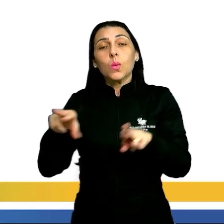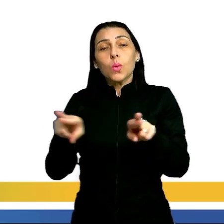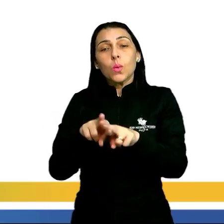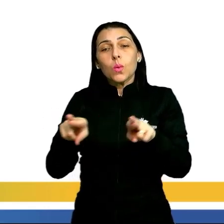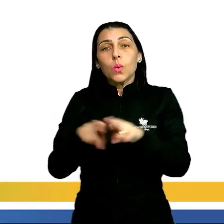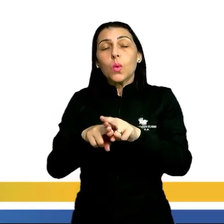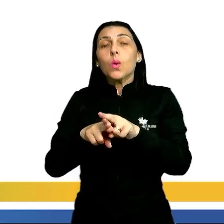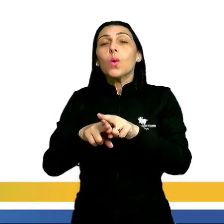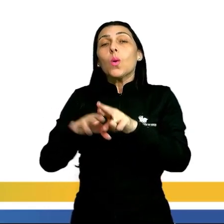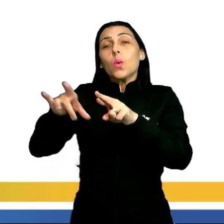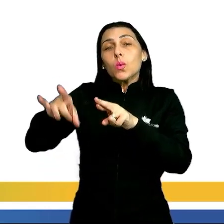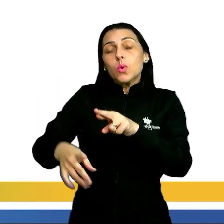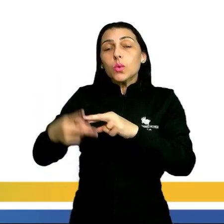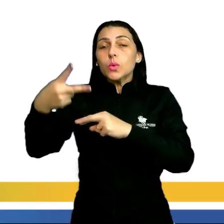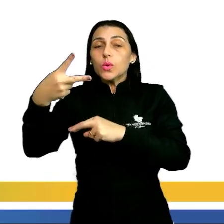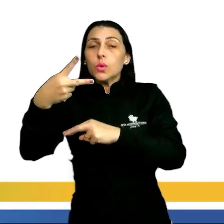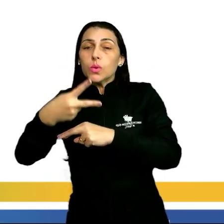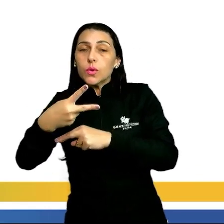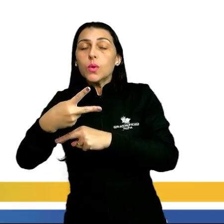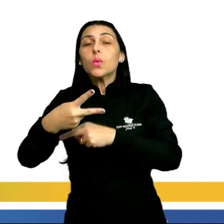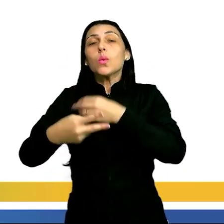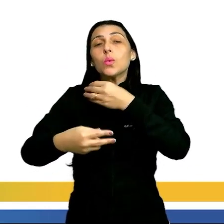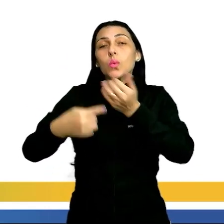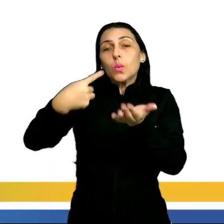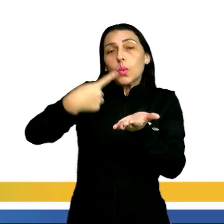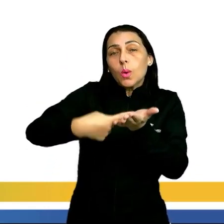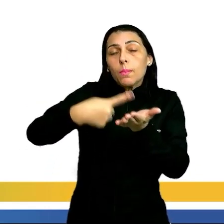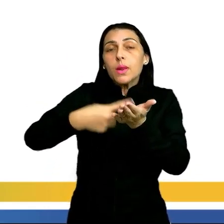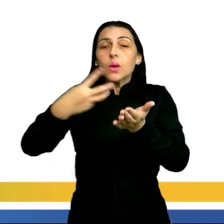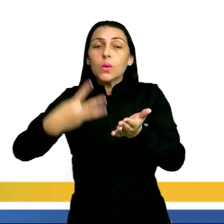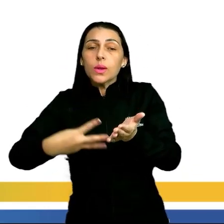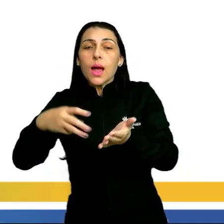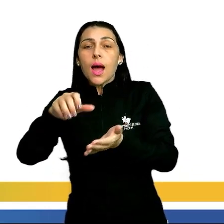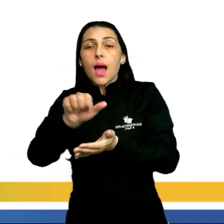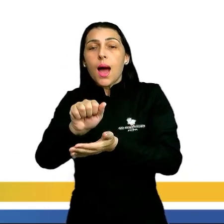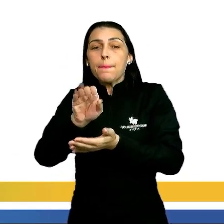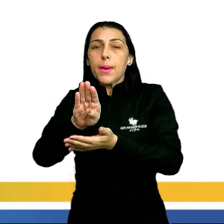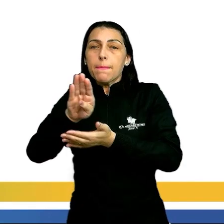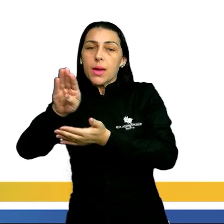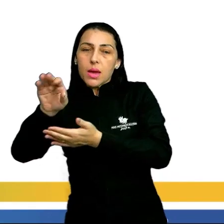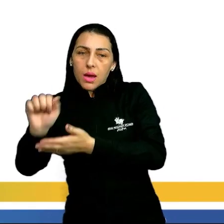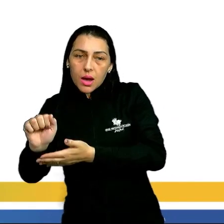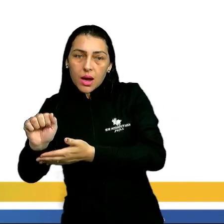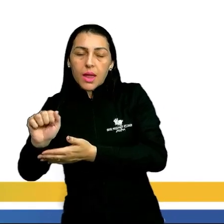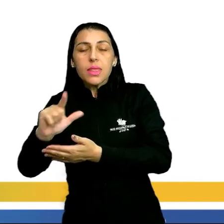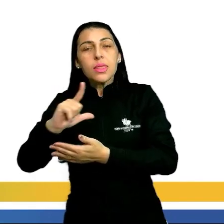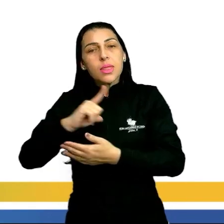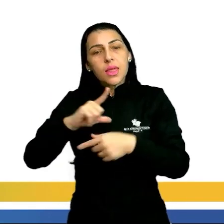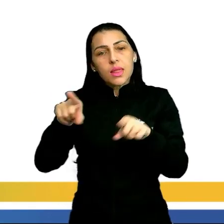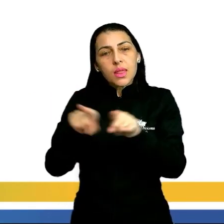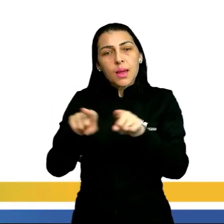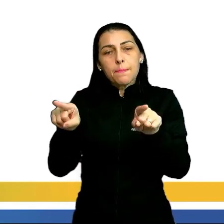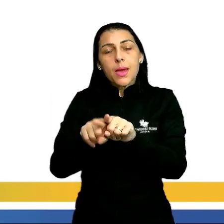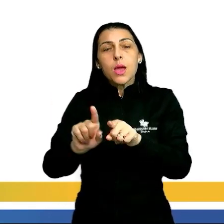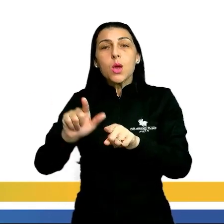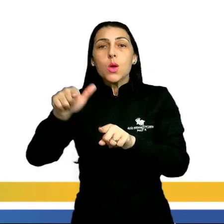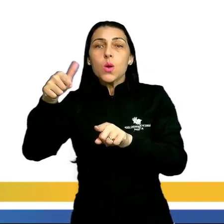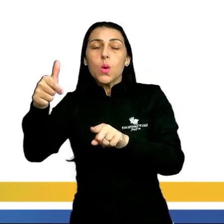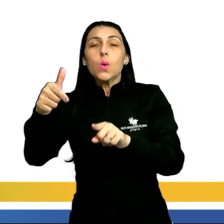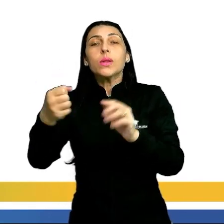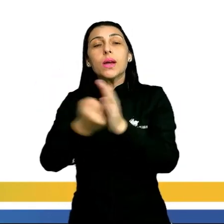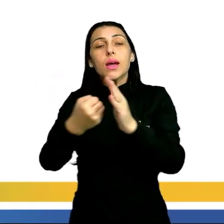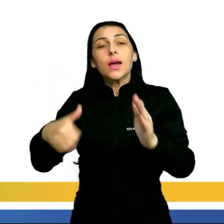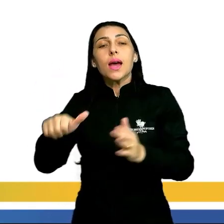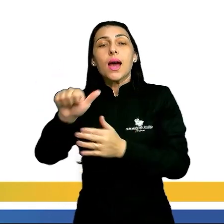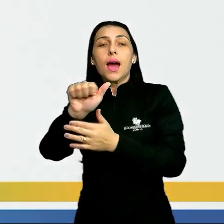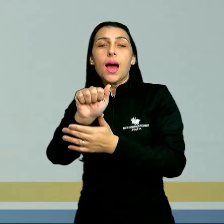último e o segundo com o terceiro. Então, a gente tem A, B, B, A, tá? A gente tem outra característica, que